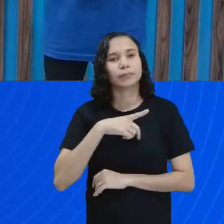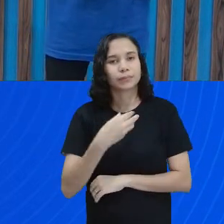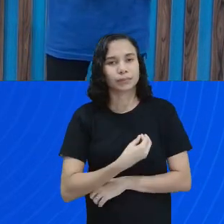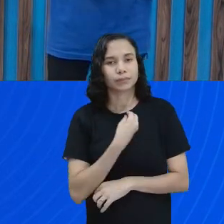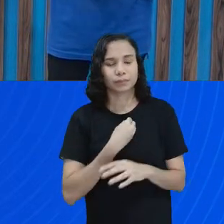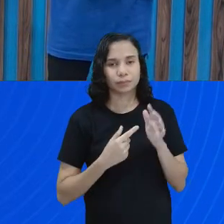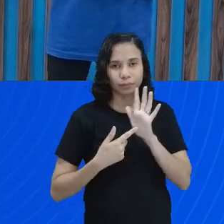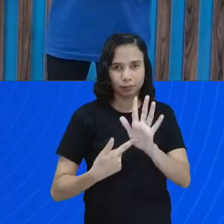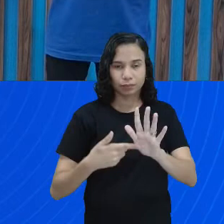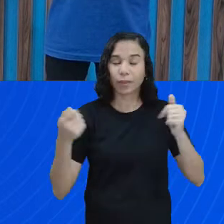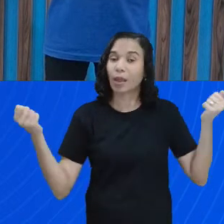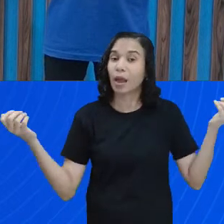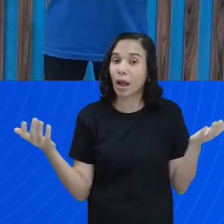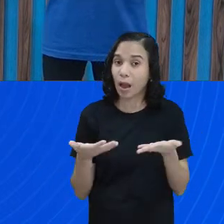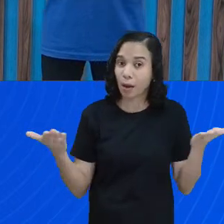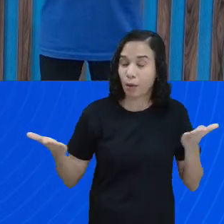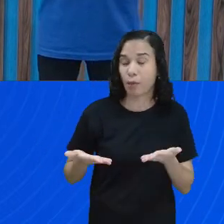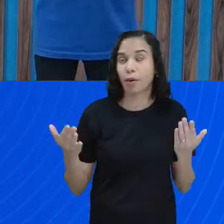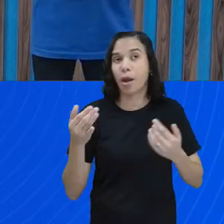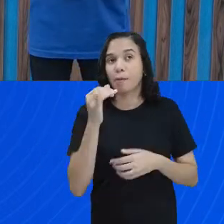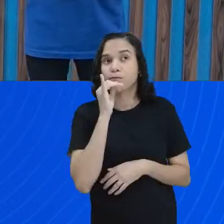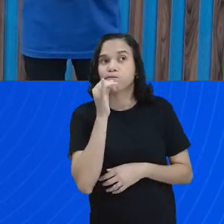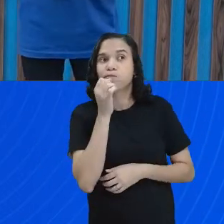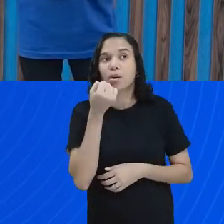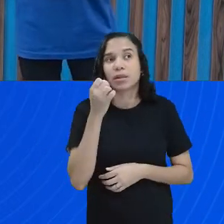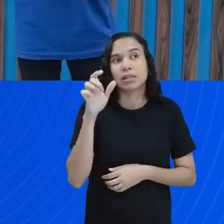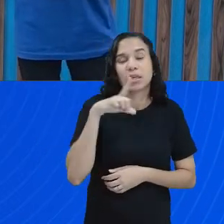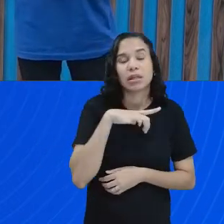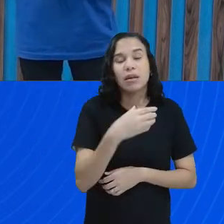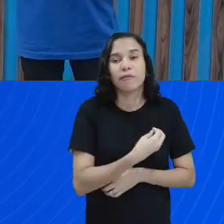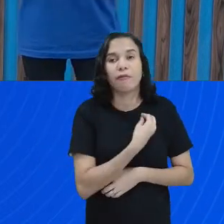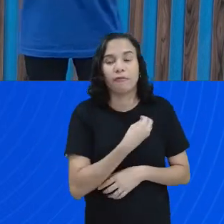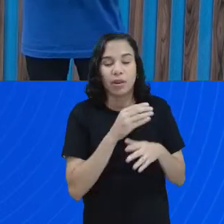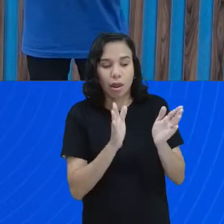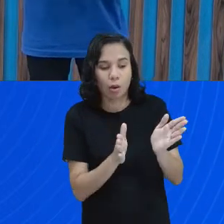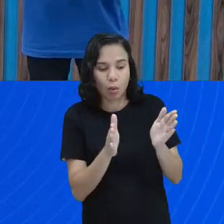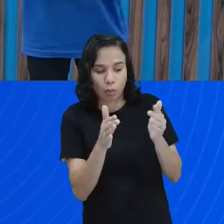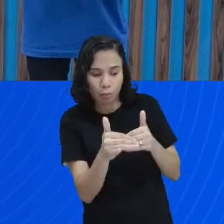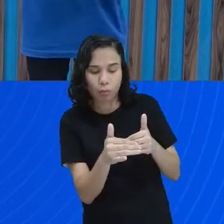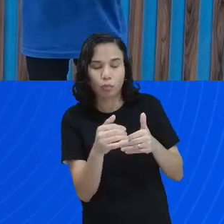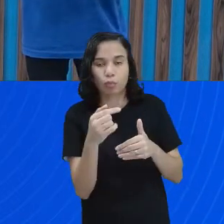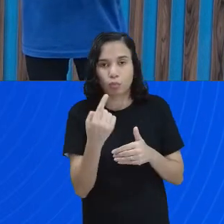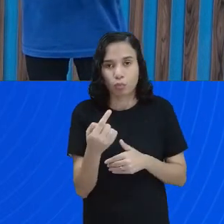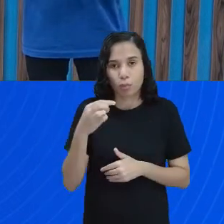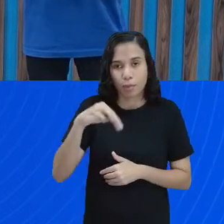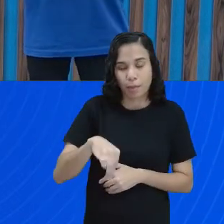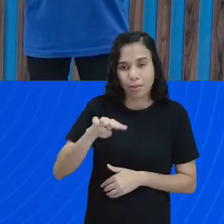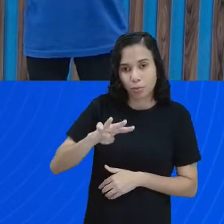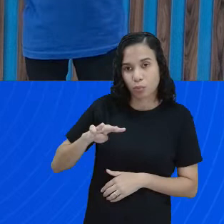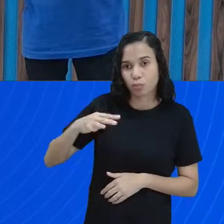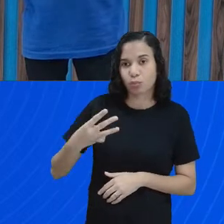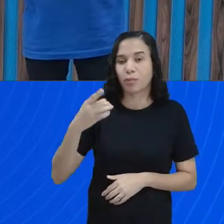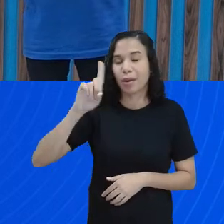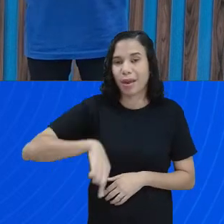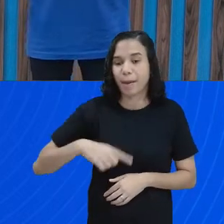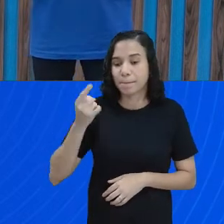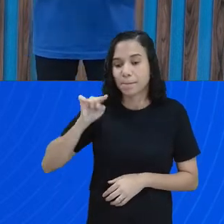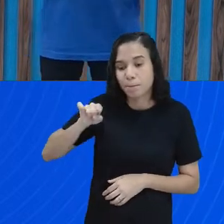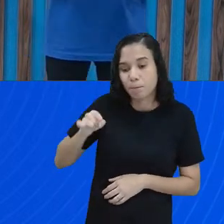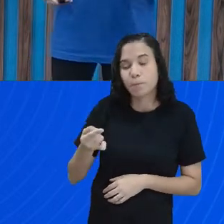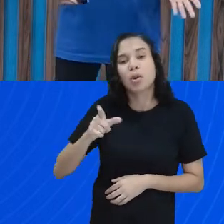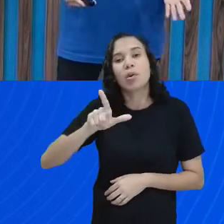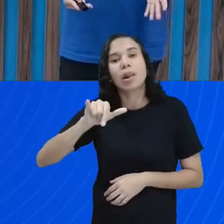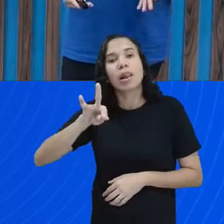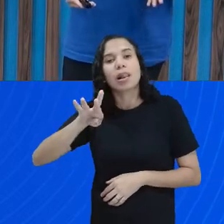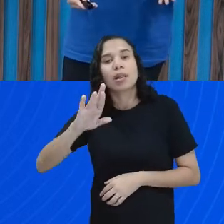está presente. Agora, se eu colocar aqui nesse cubo, 1 metro cúbico, ele é 1.000 litros, então eu posso fazer